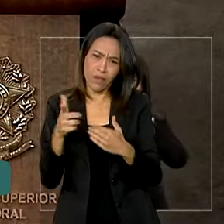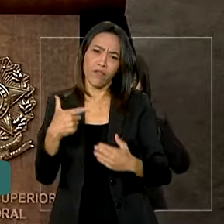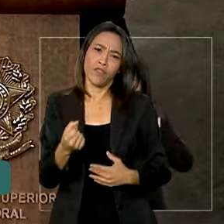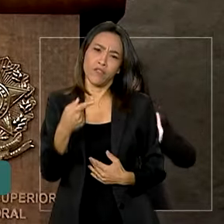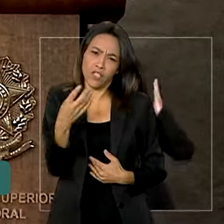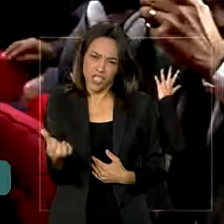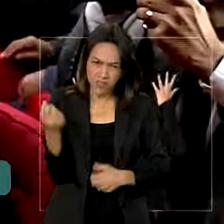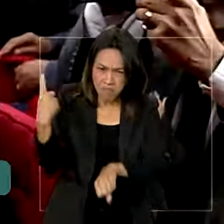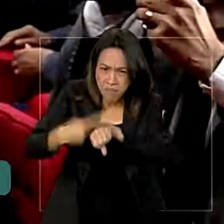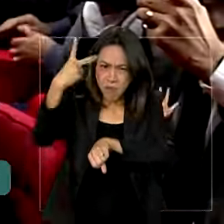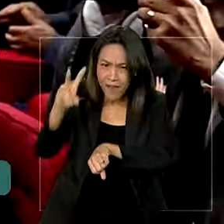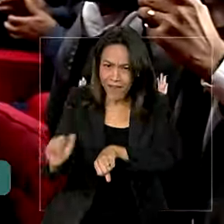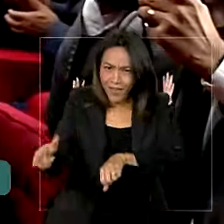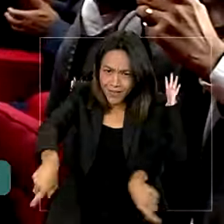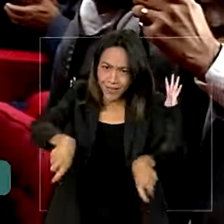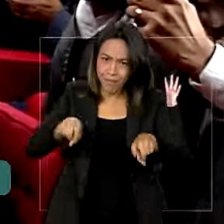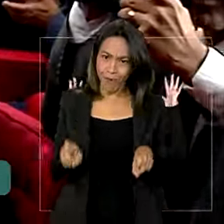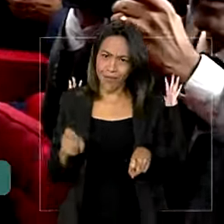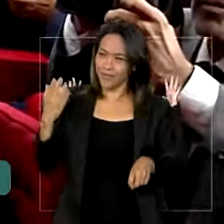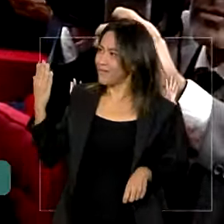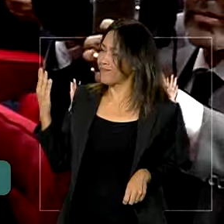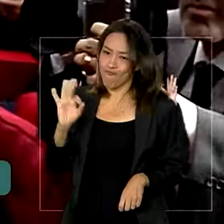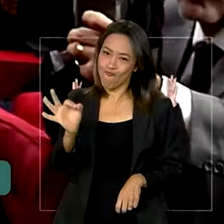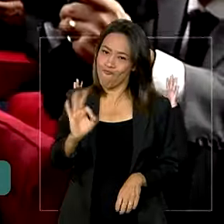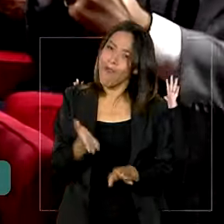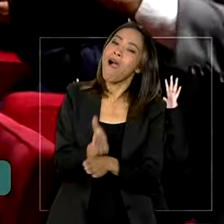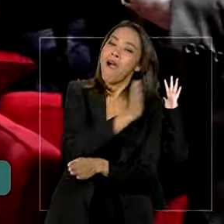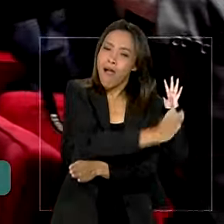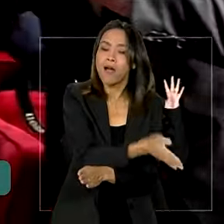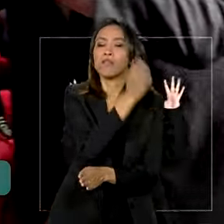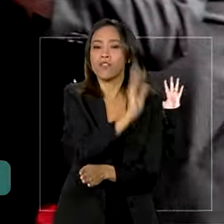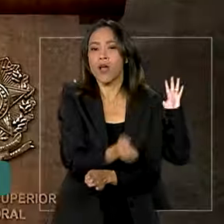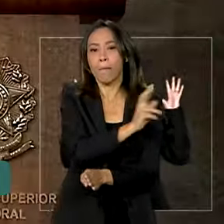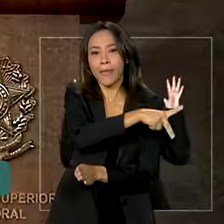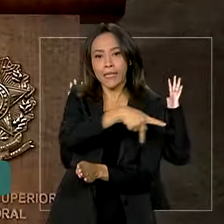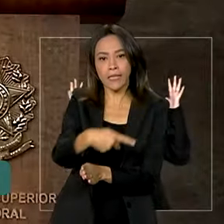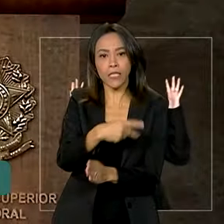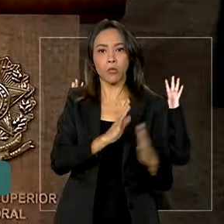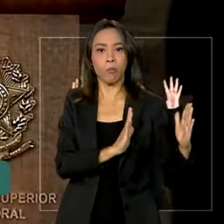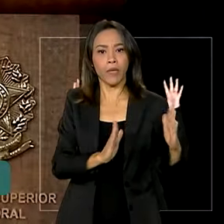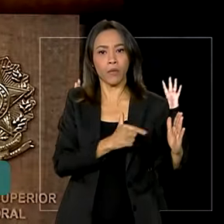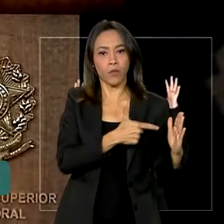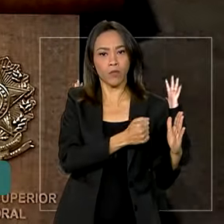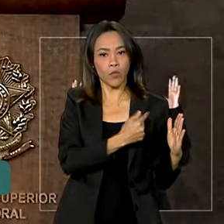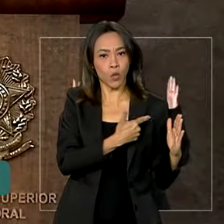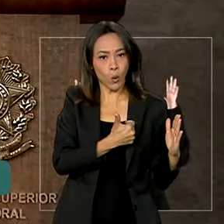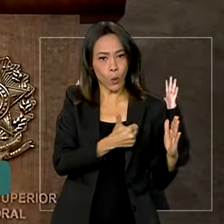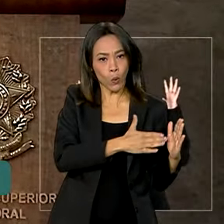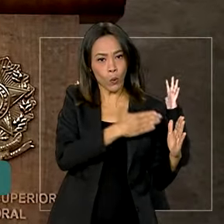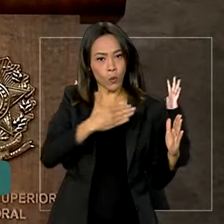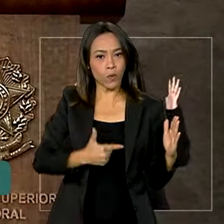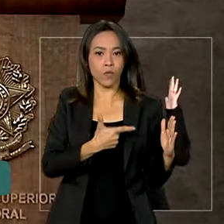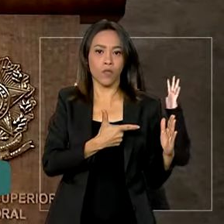que Carmen Lúcia assume esse cargo. Ela já foi presidente do TSE entre 2012 e 2013, quando se tornou